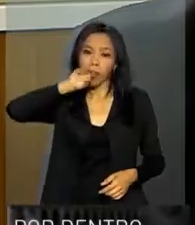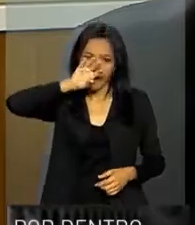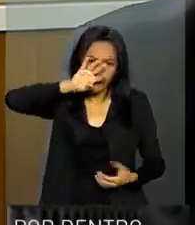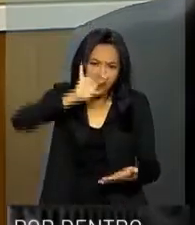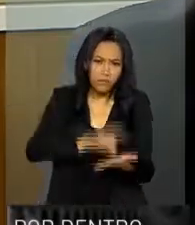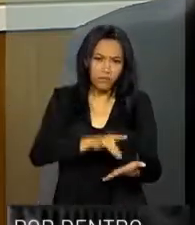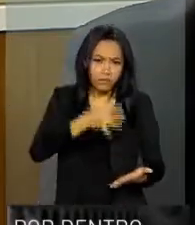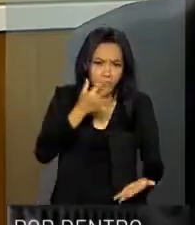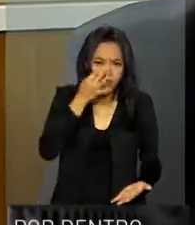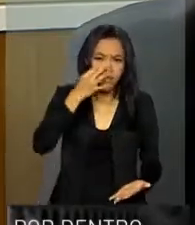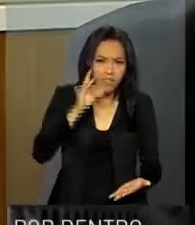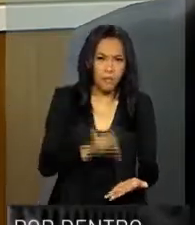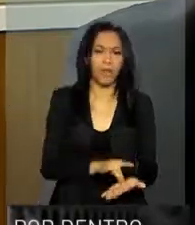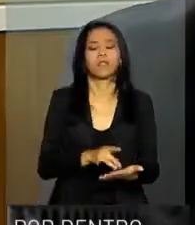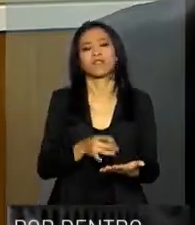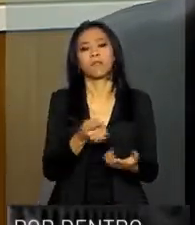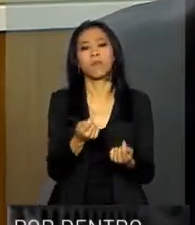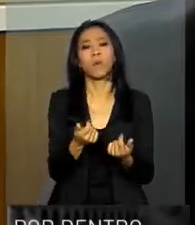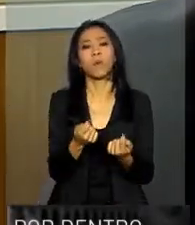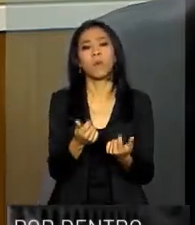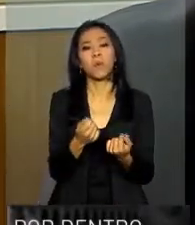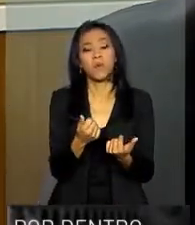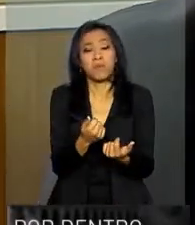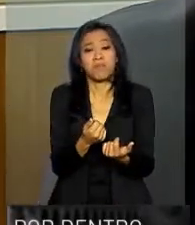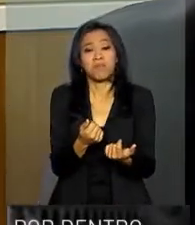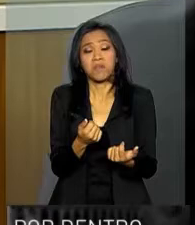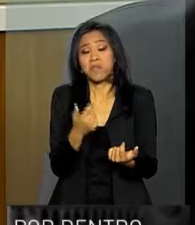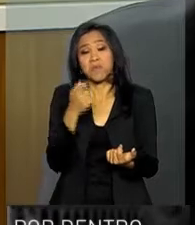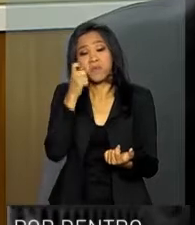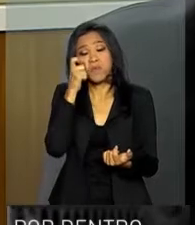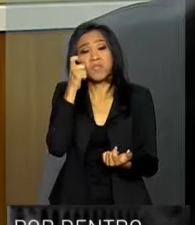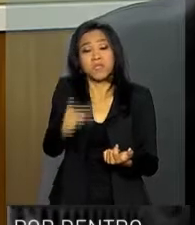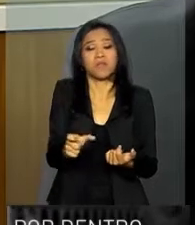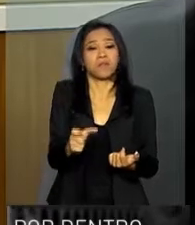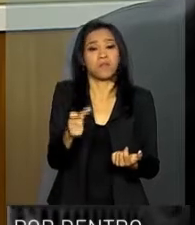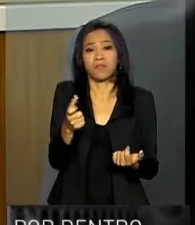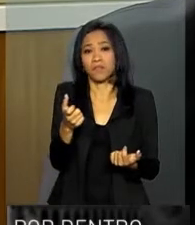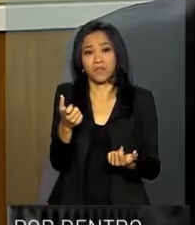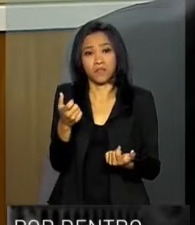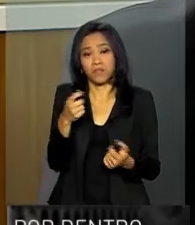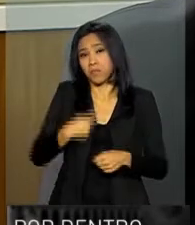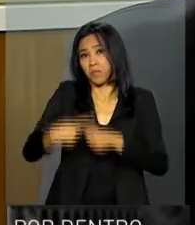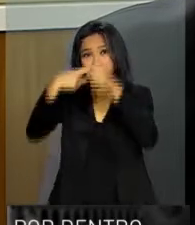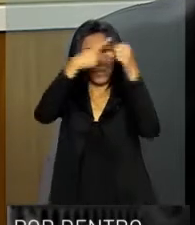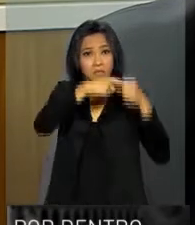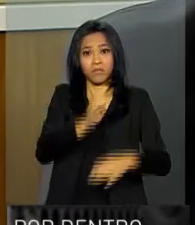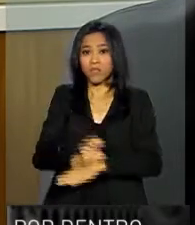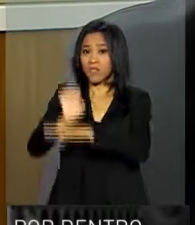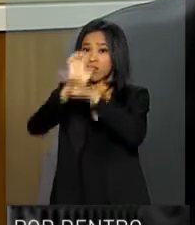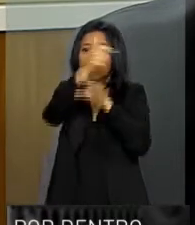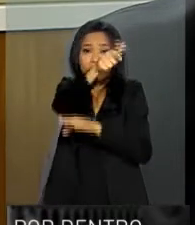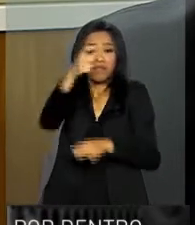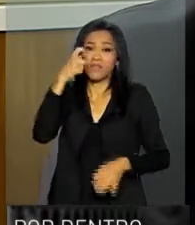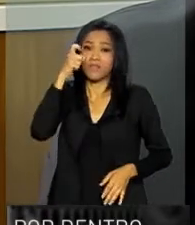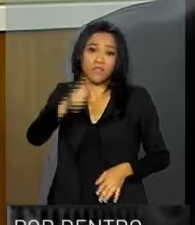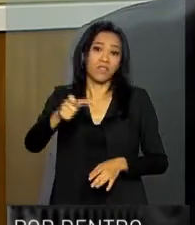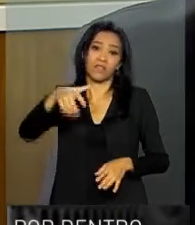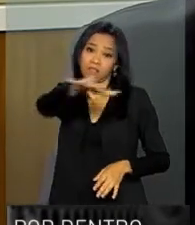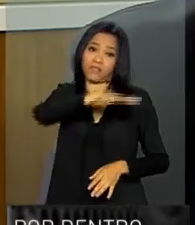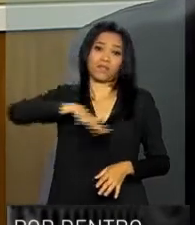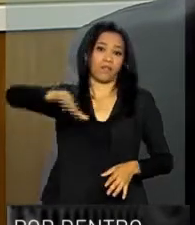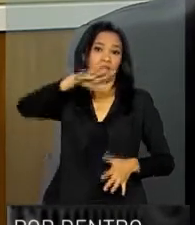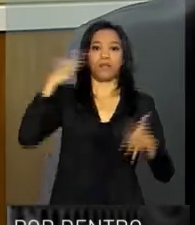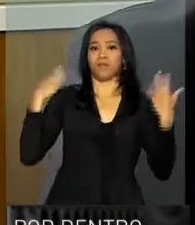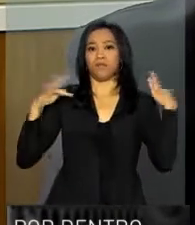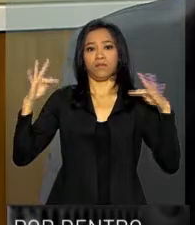há uma compreensão muito baixa da importância estratégica no nível do município do estado e não e da união da importância de